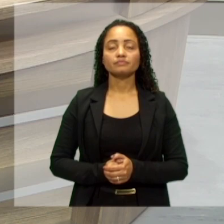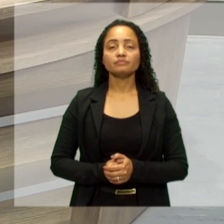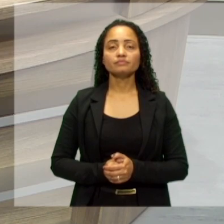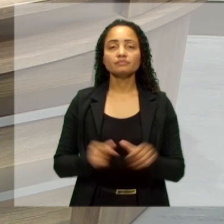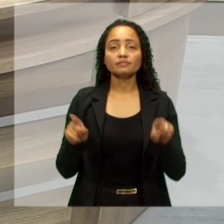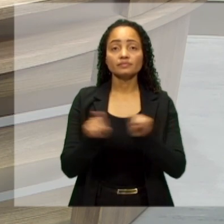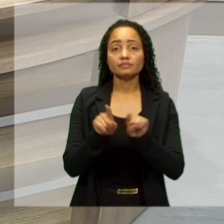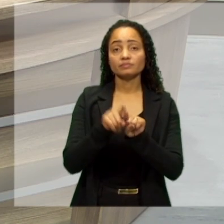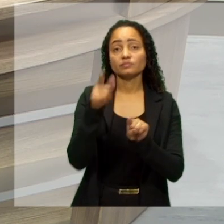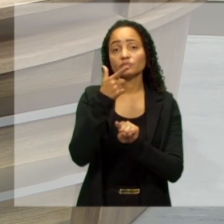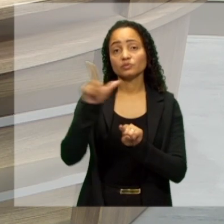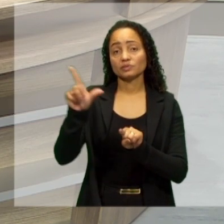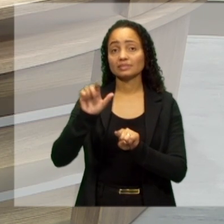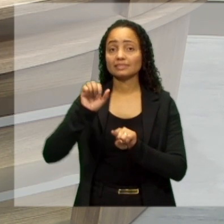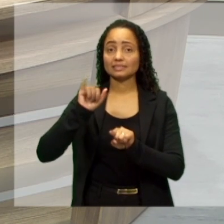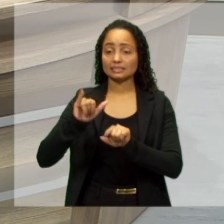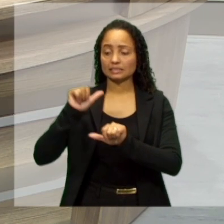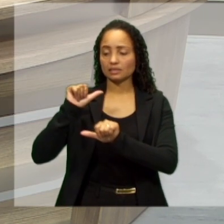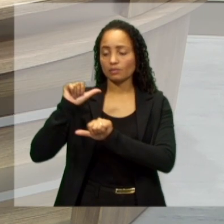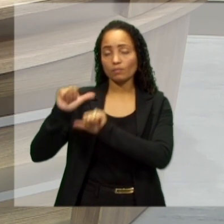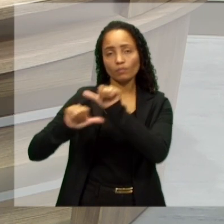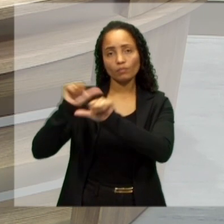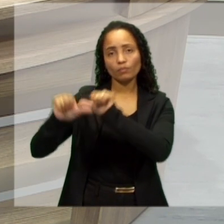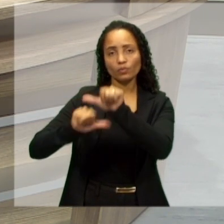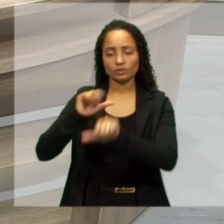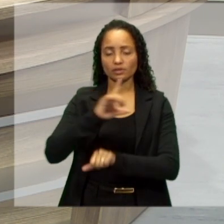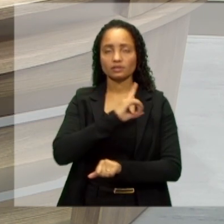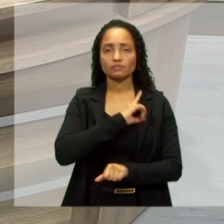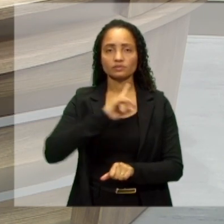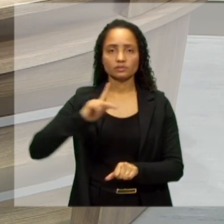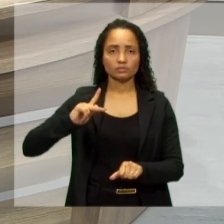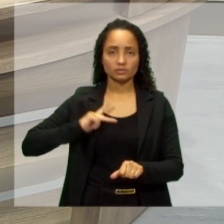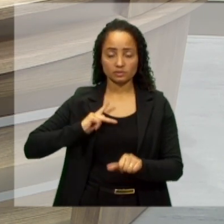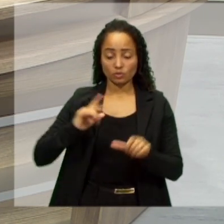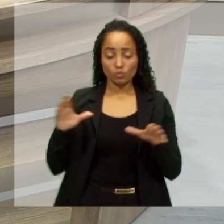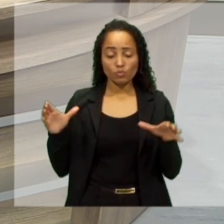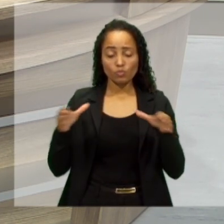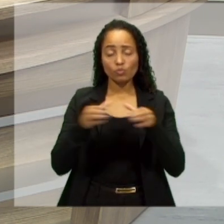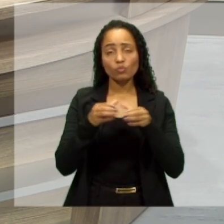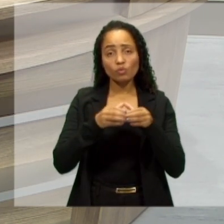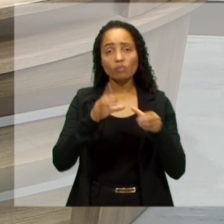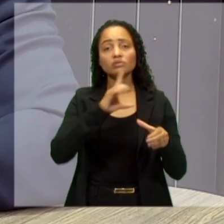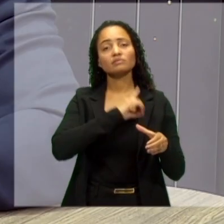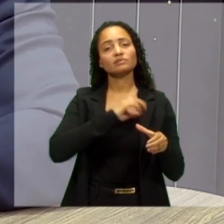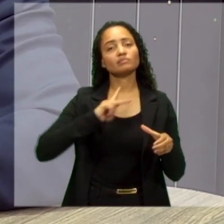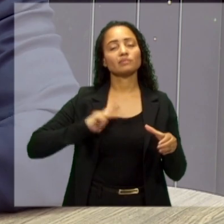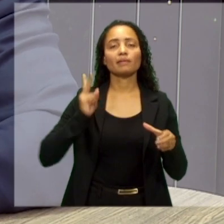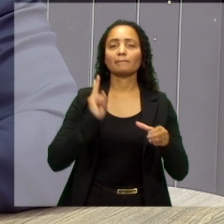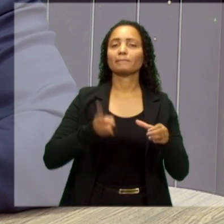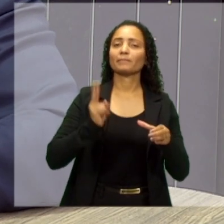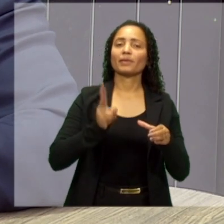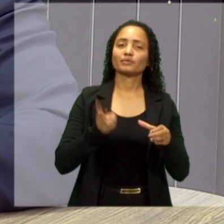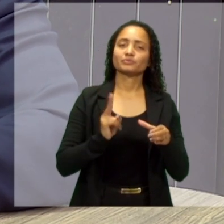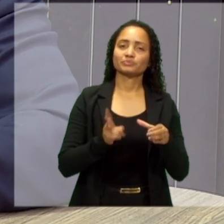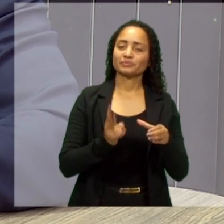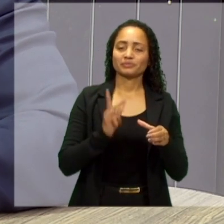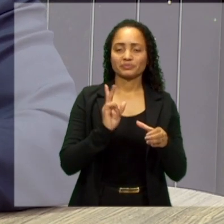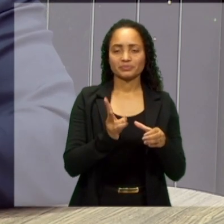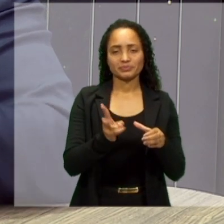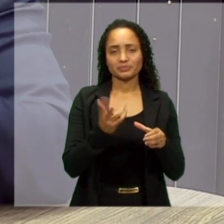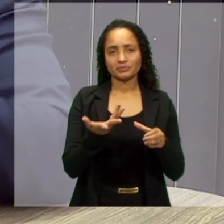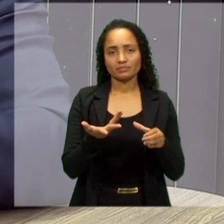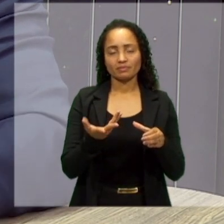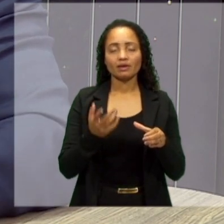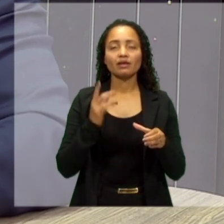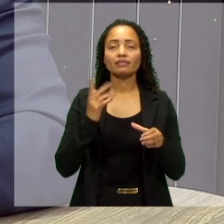mude o defensor, toda a assessoria que compõe é a mesma. Então, a troca de